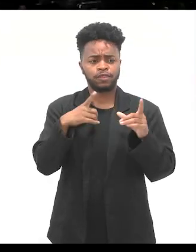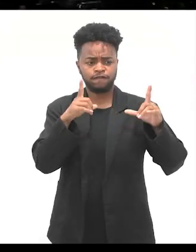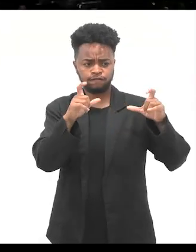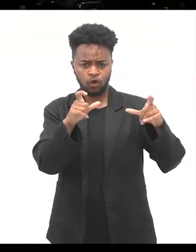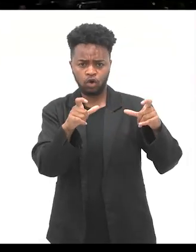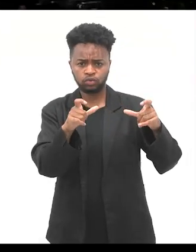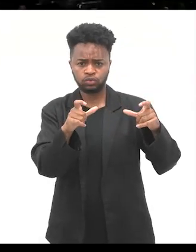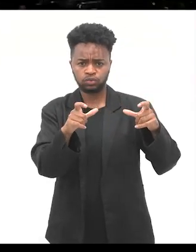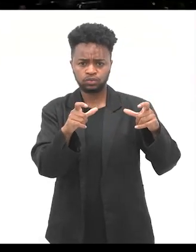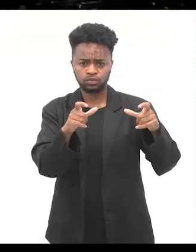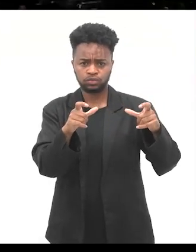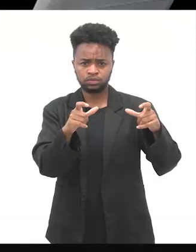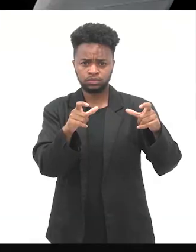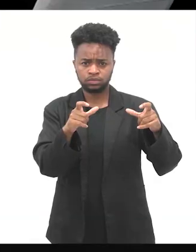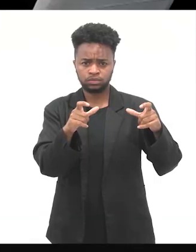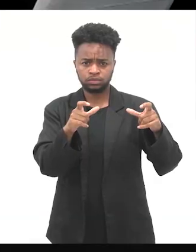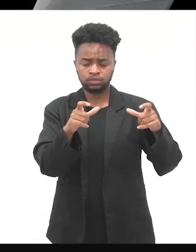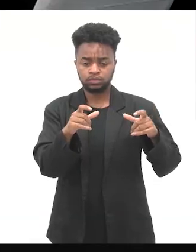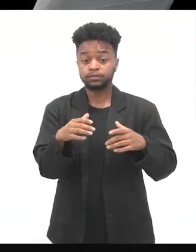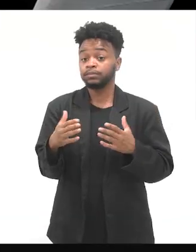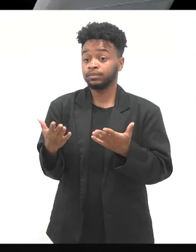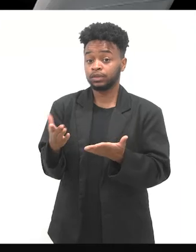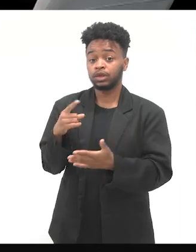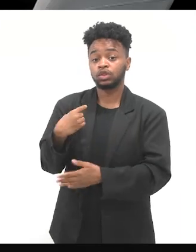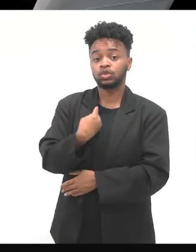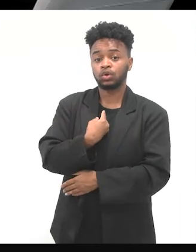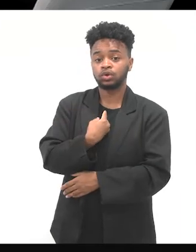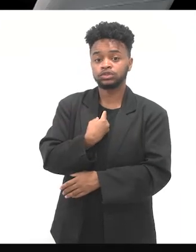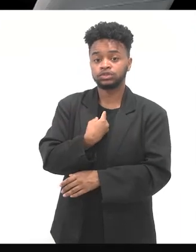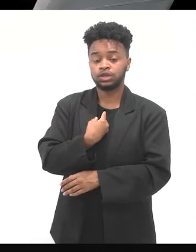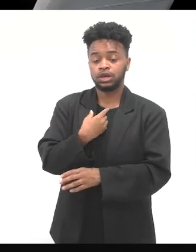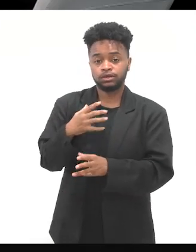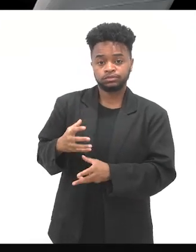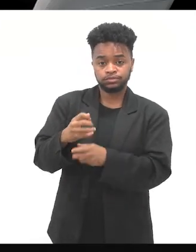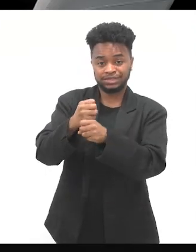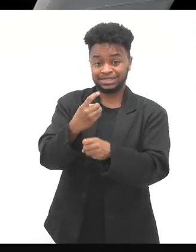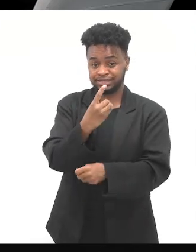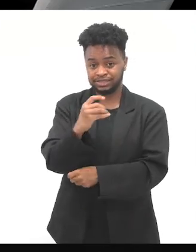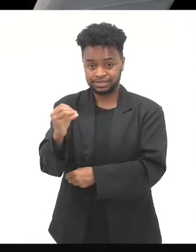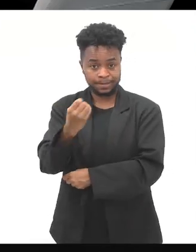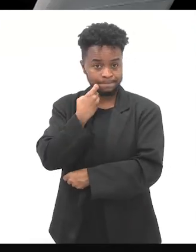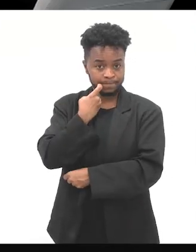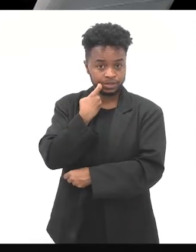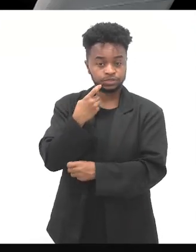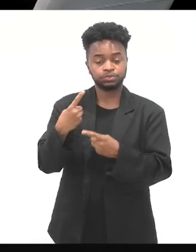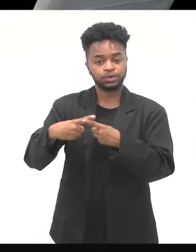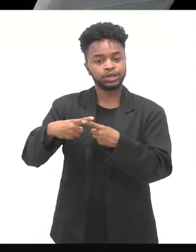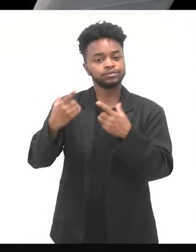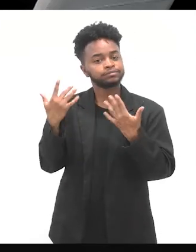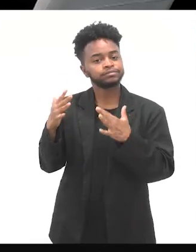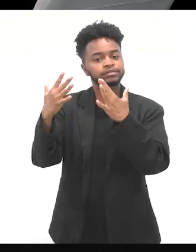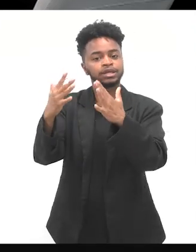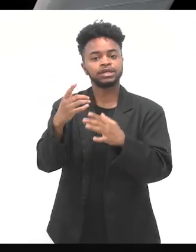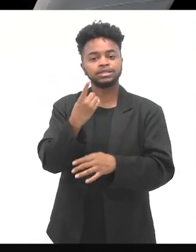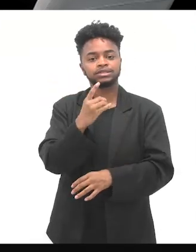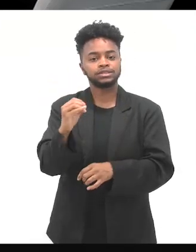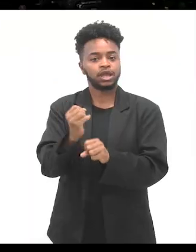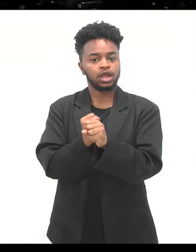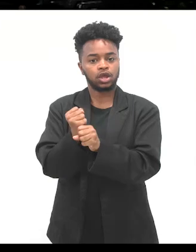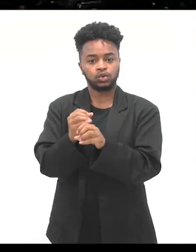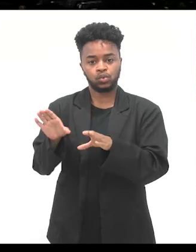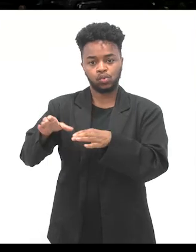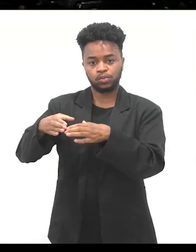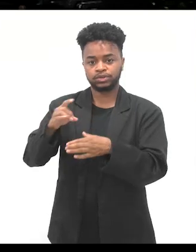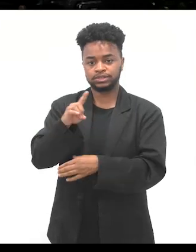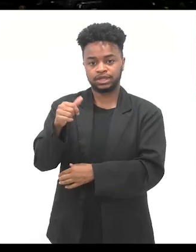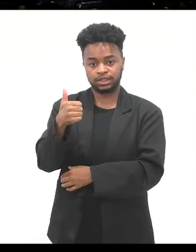fotografado? A gente fechou em 100 pescados para comemorar o centenário da colônia Z13, que é um dos objetivos do